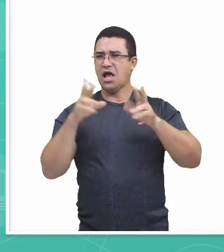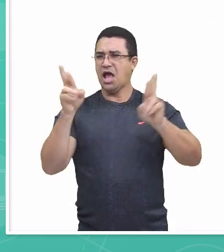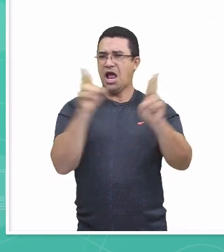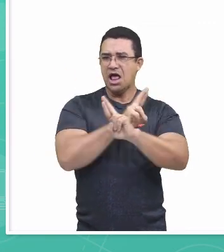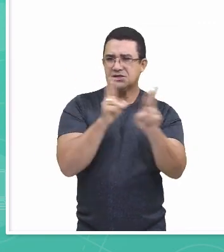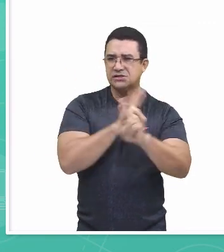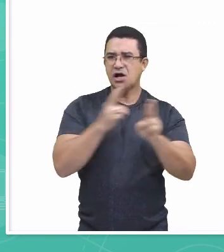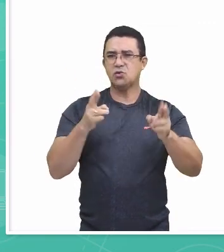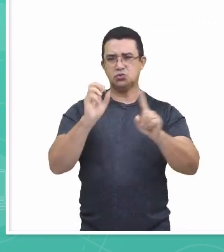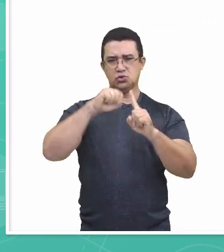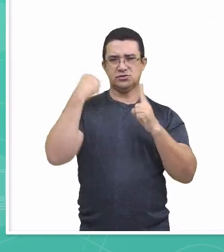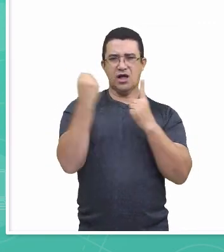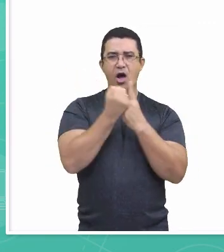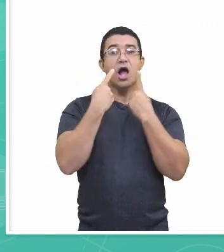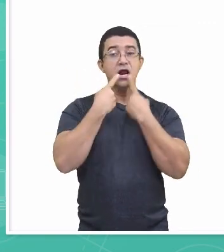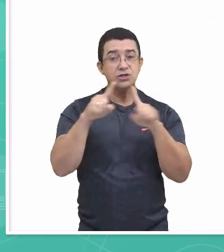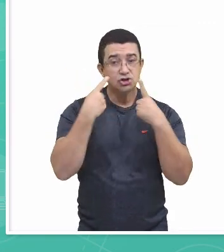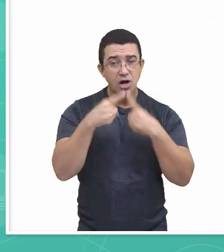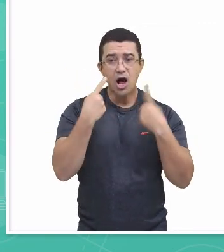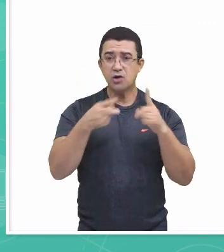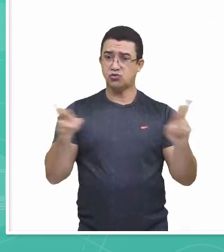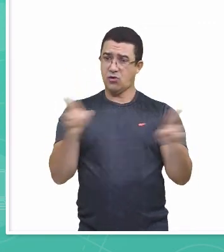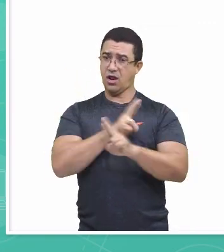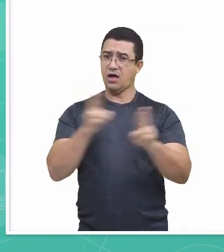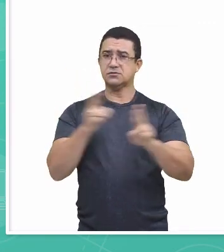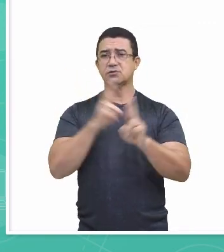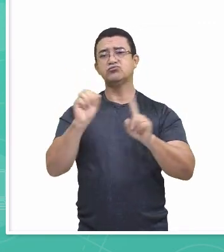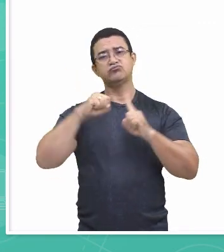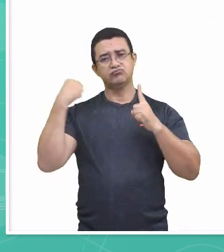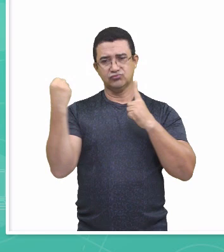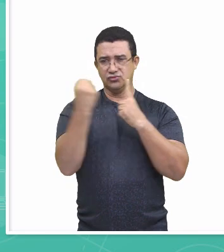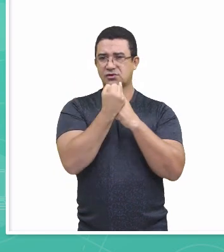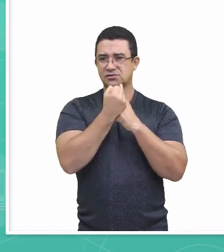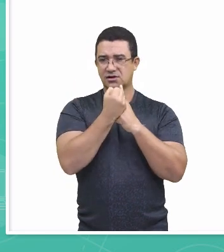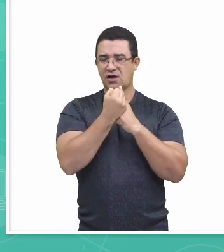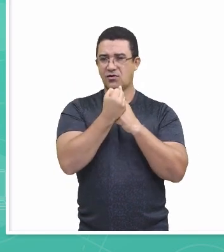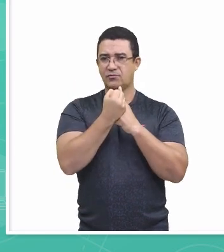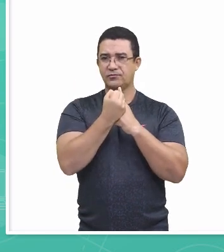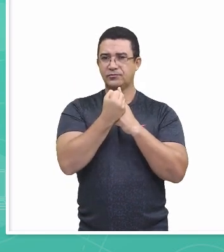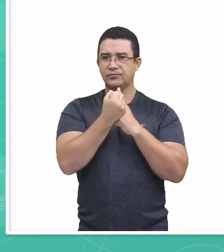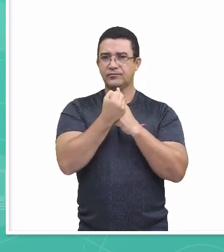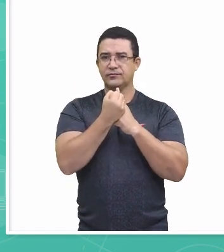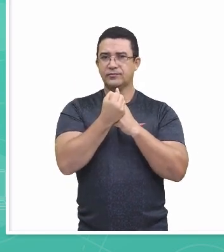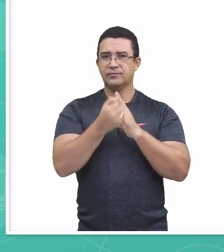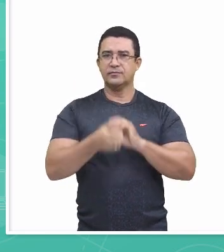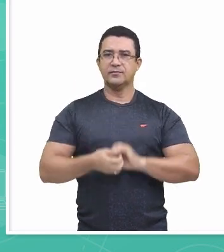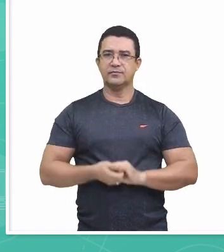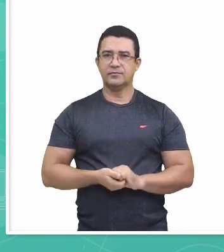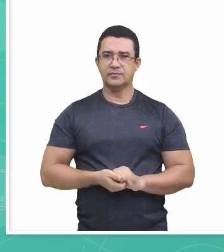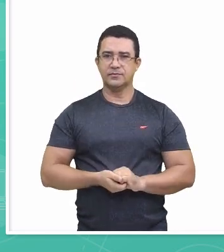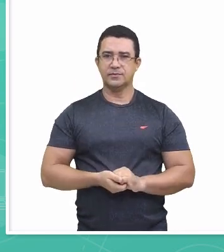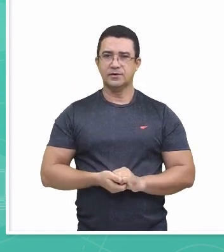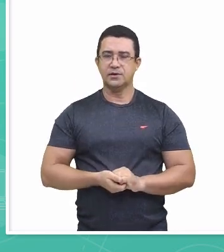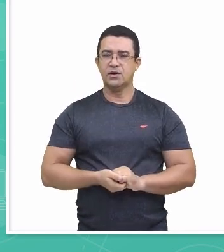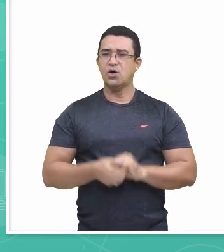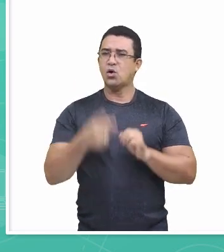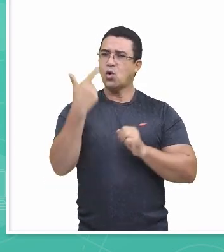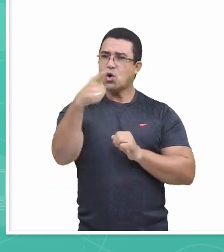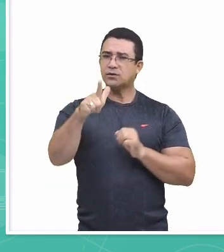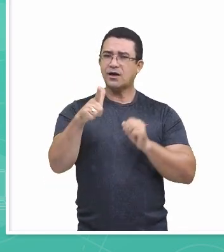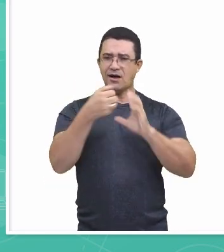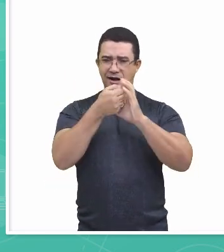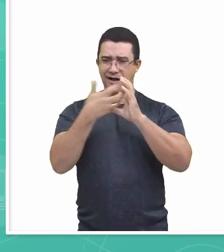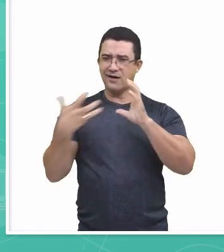humanos, criticando relações sociais, A partir disso, outra